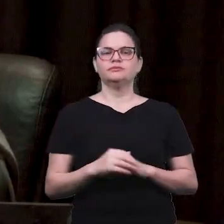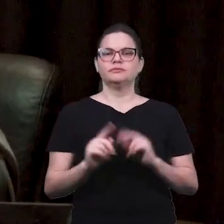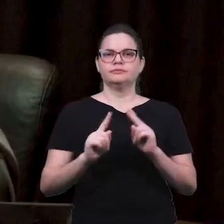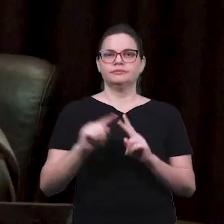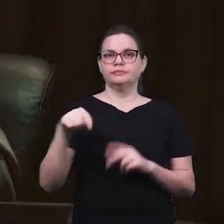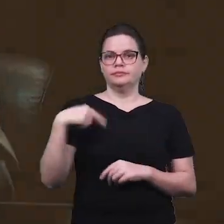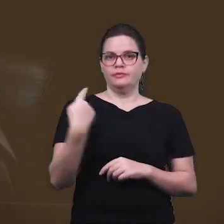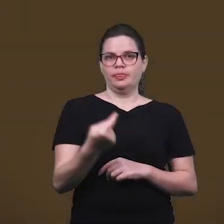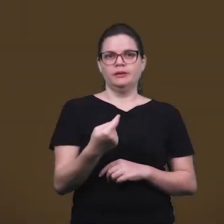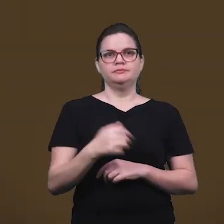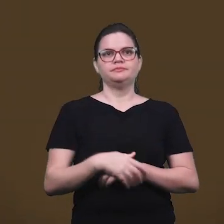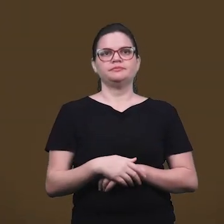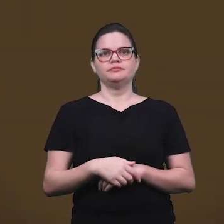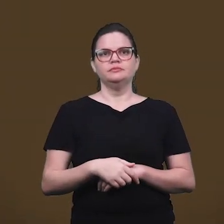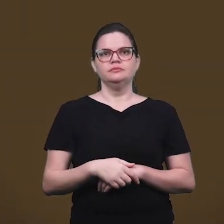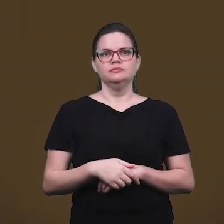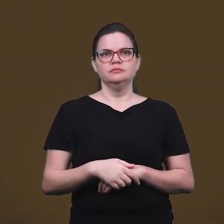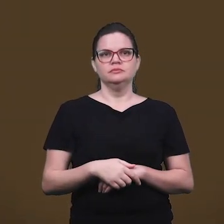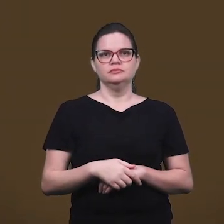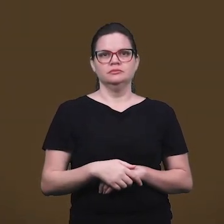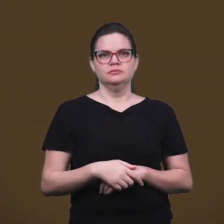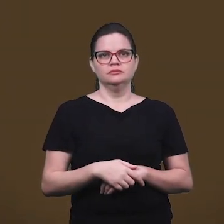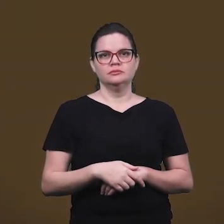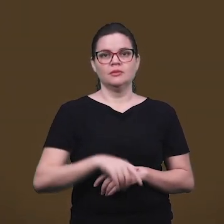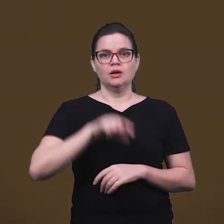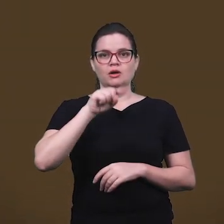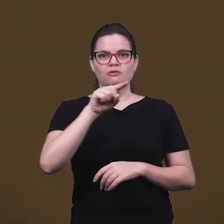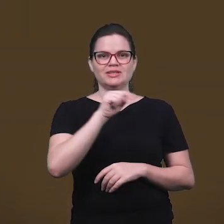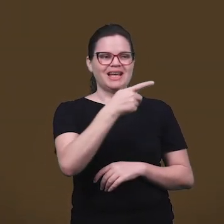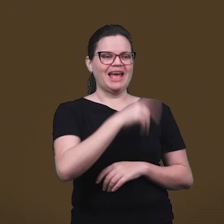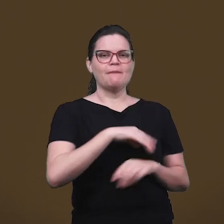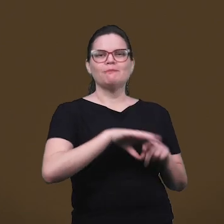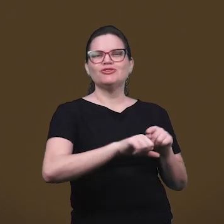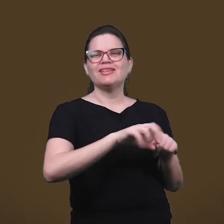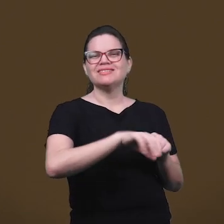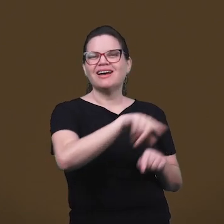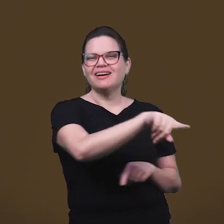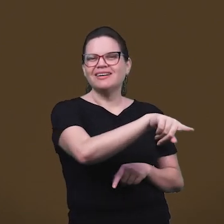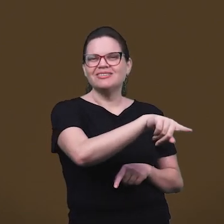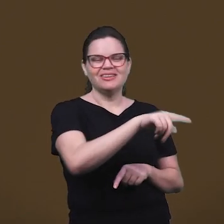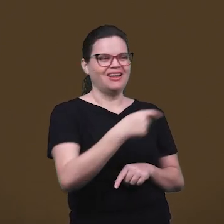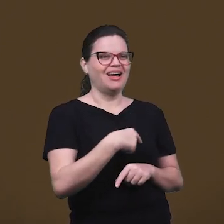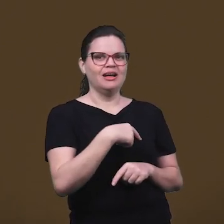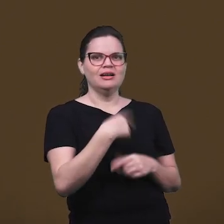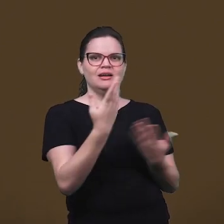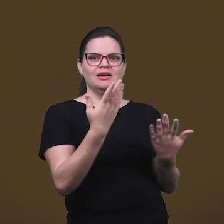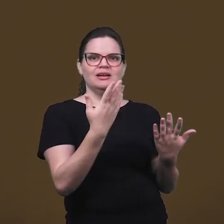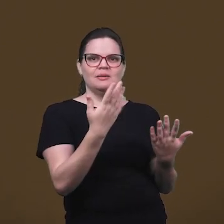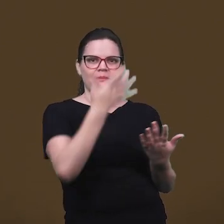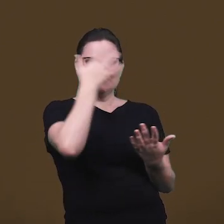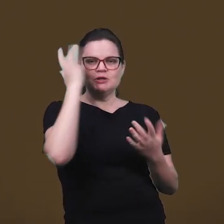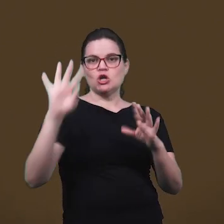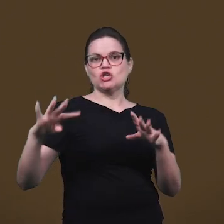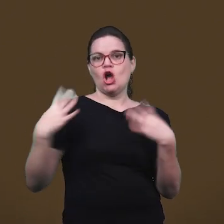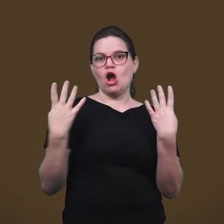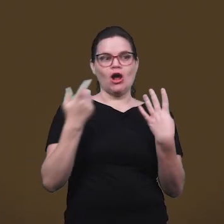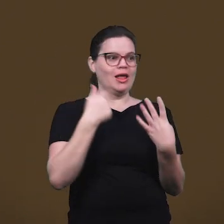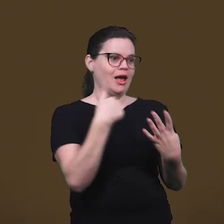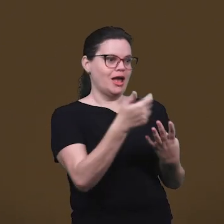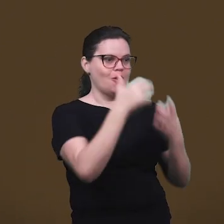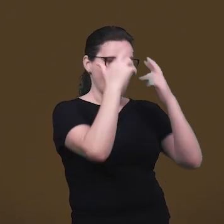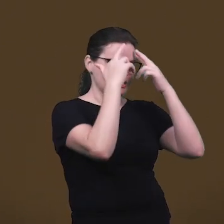seguindo aqui, e diz assim: não servindo à vista. Olha, isso é muito importante.